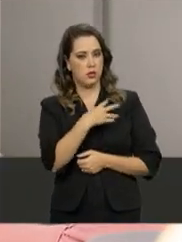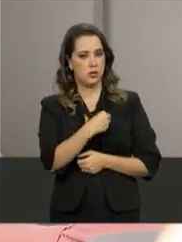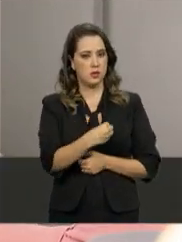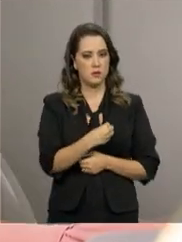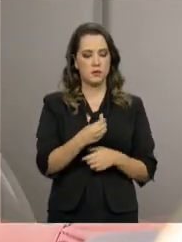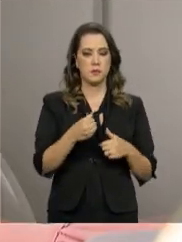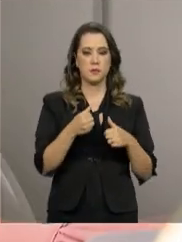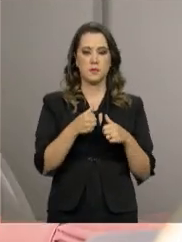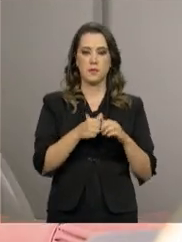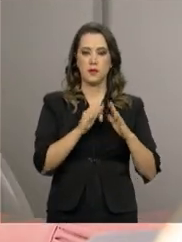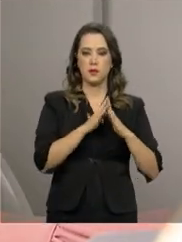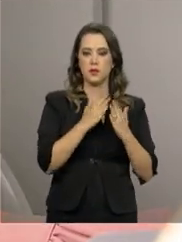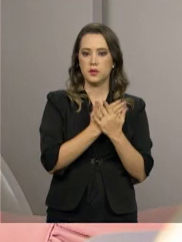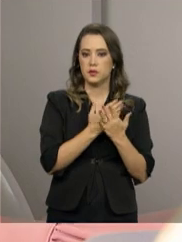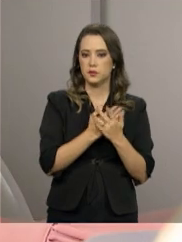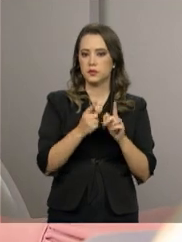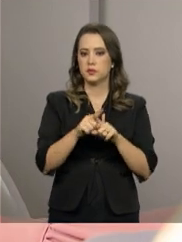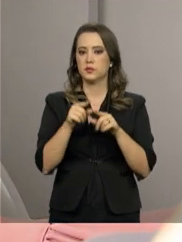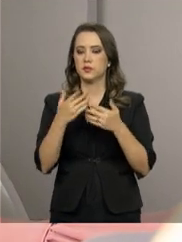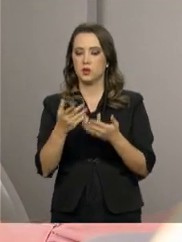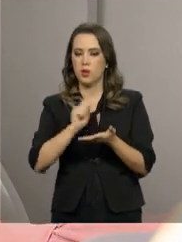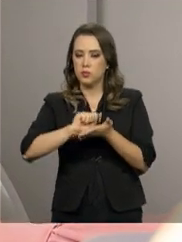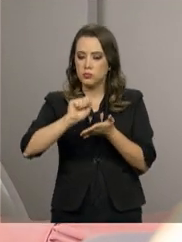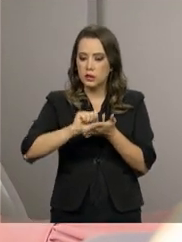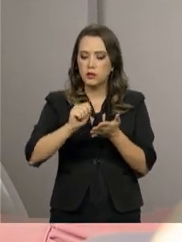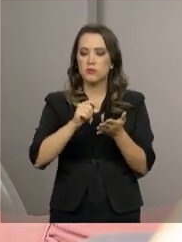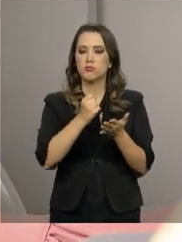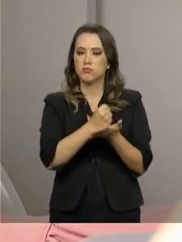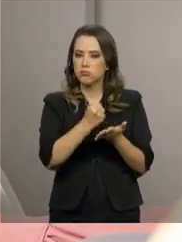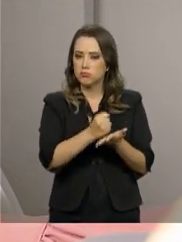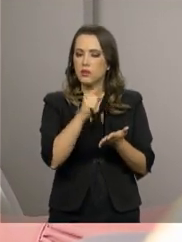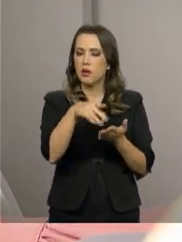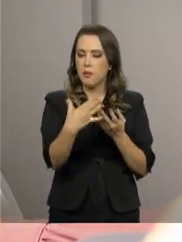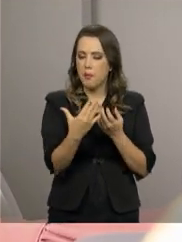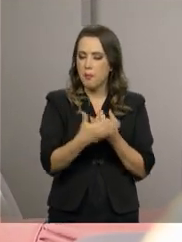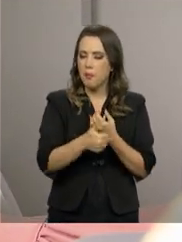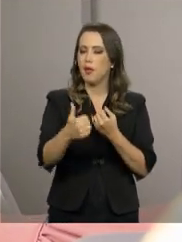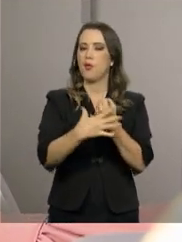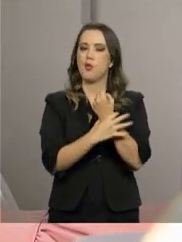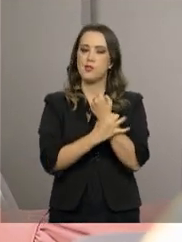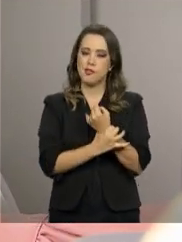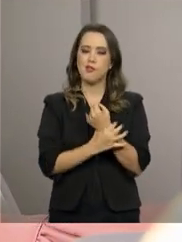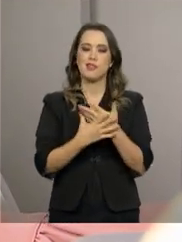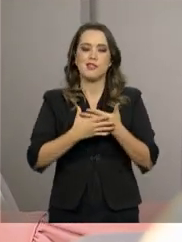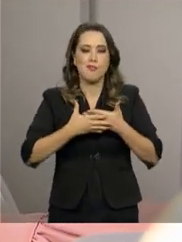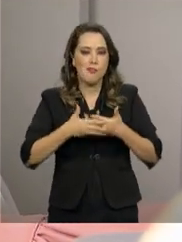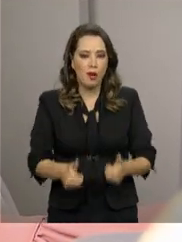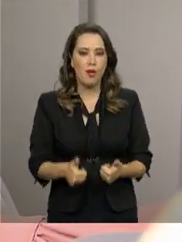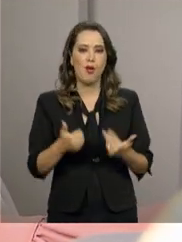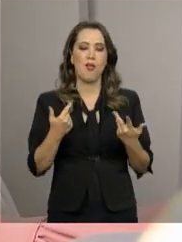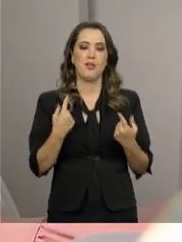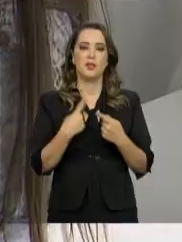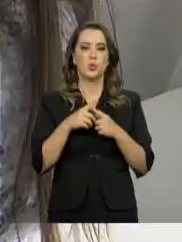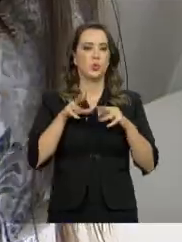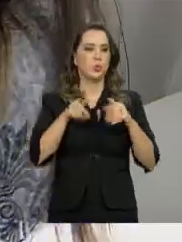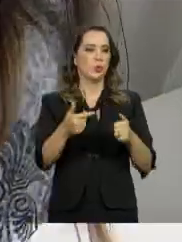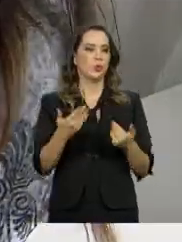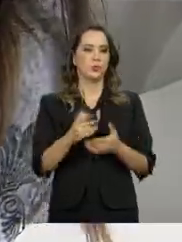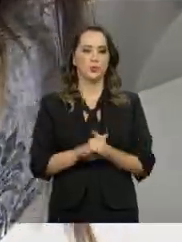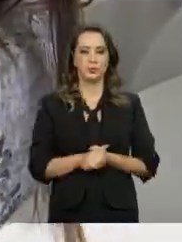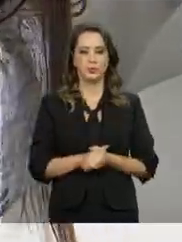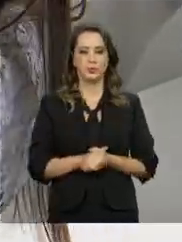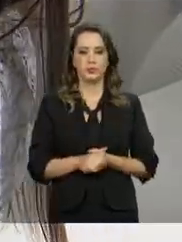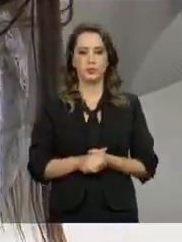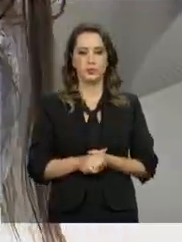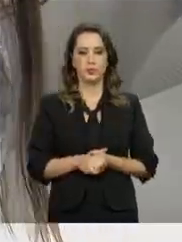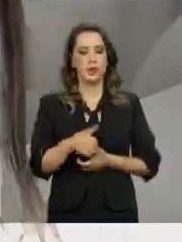casa, estuda, então carteira assinada me dá mais segurança até mesmo em relação a tudo, né? A dona da